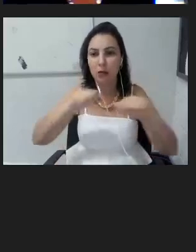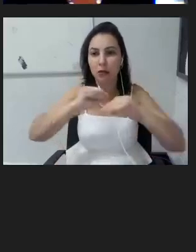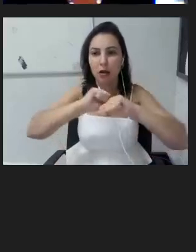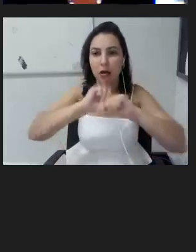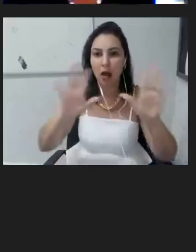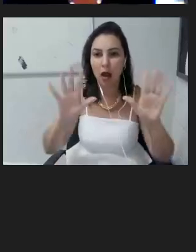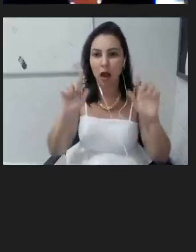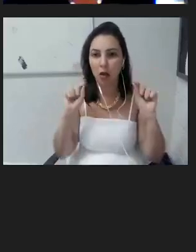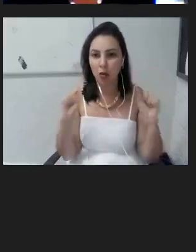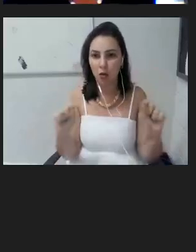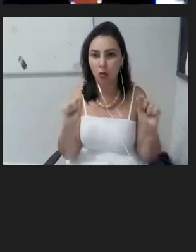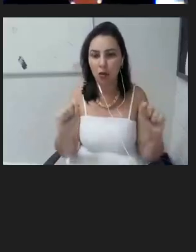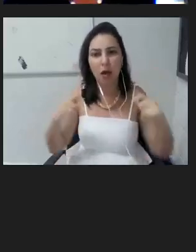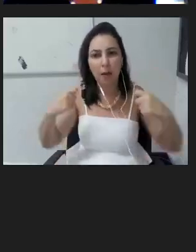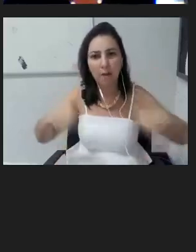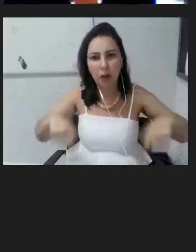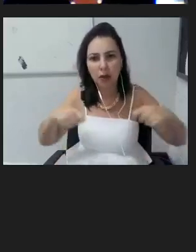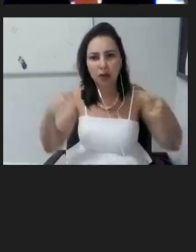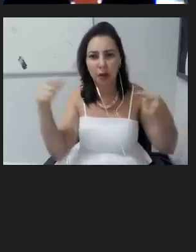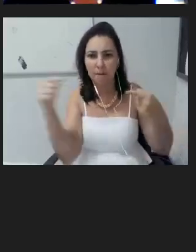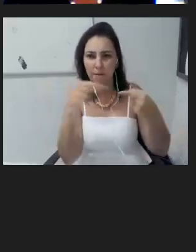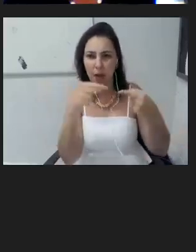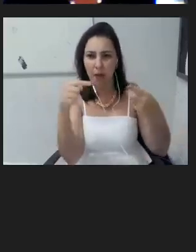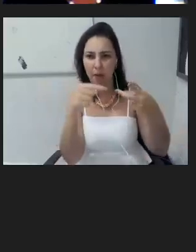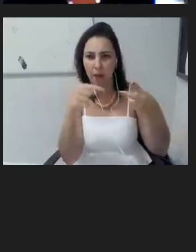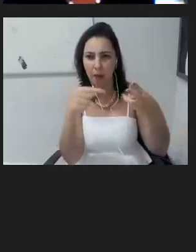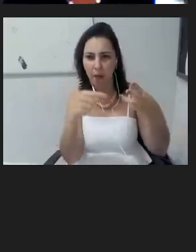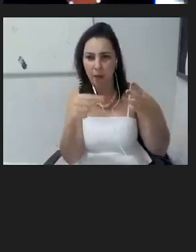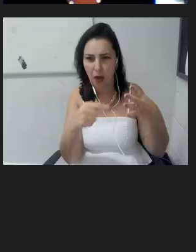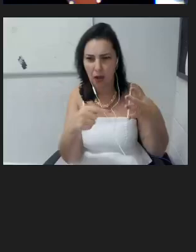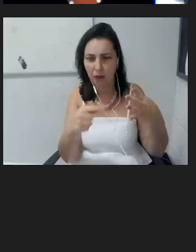são necessárias para a execução daquele trabalho,